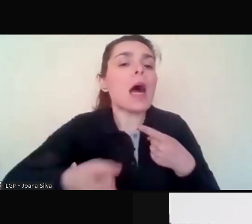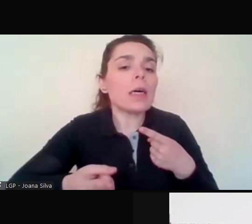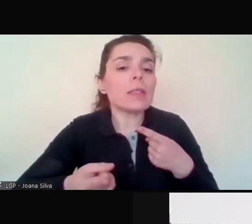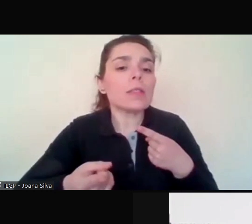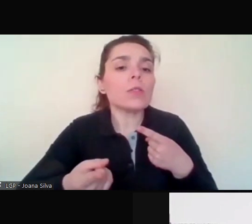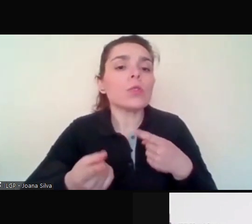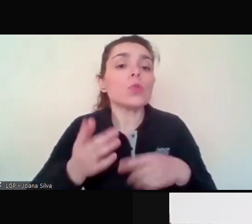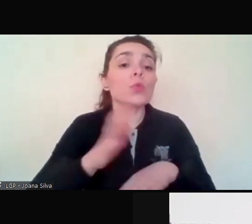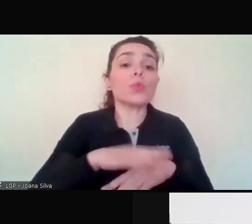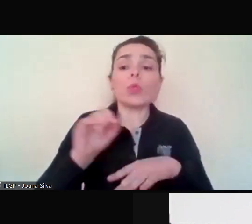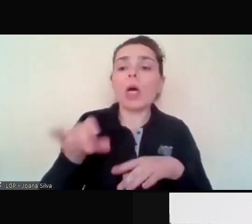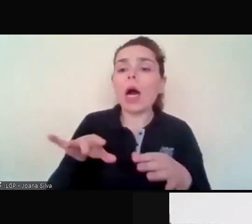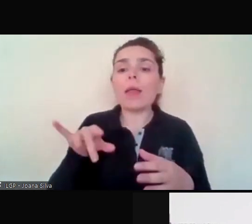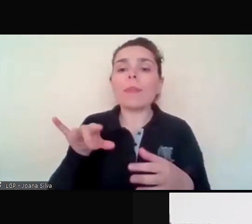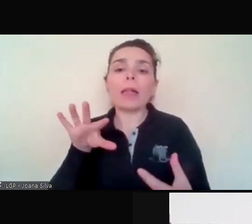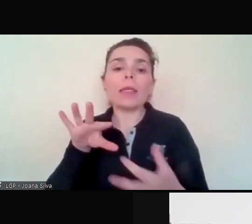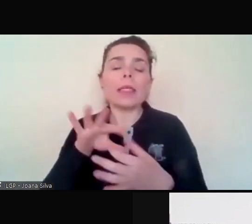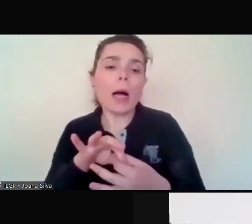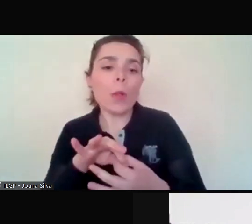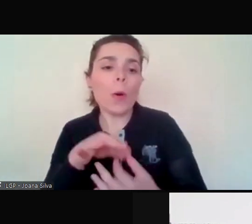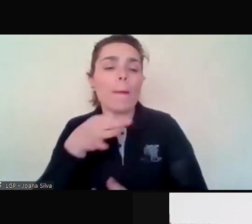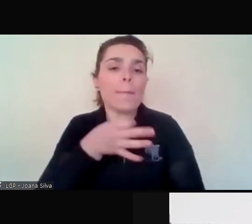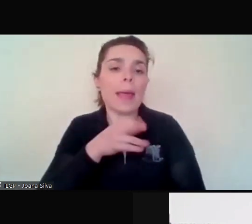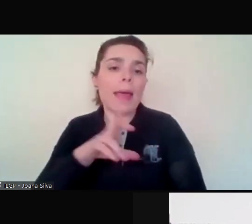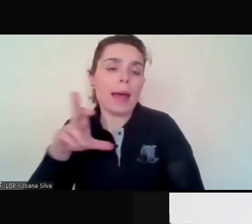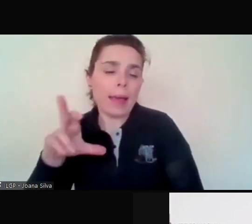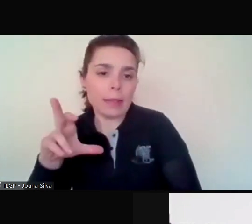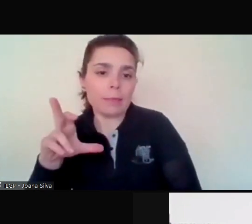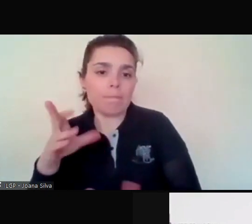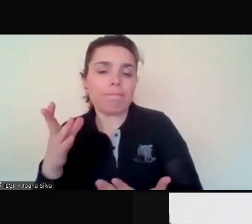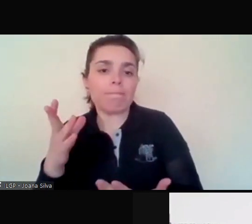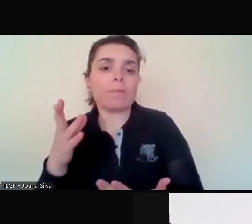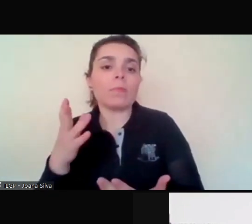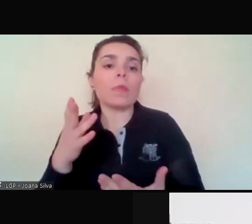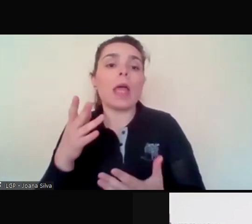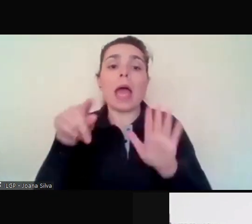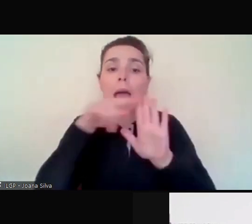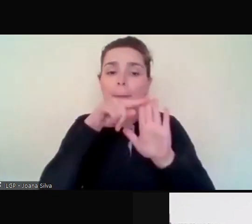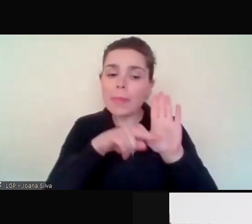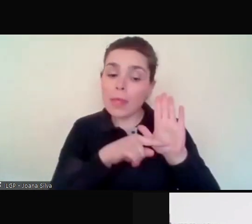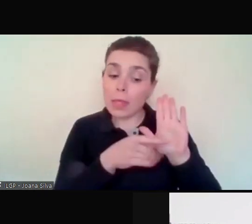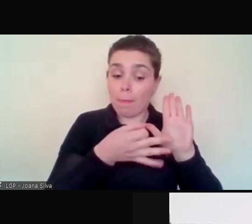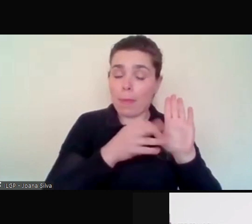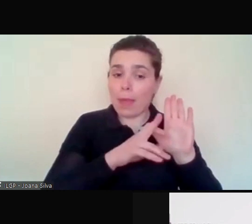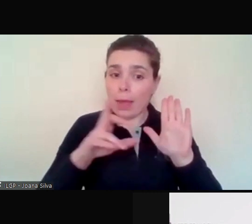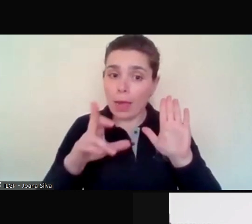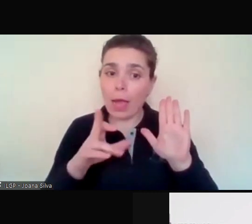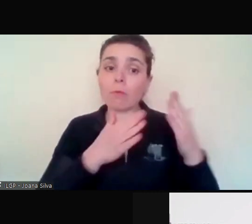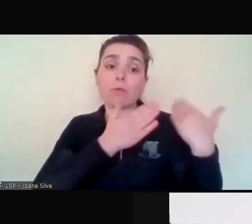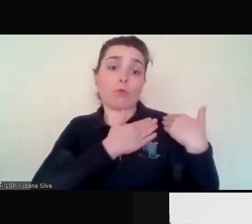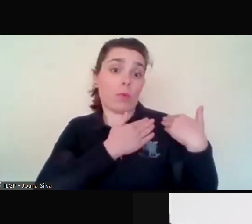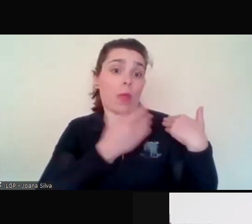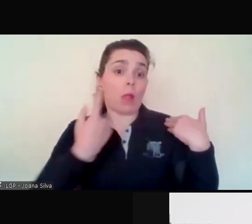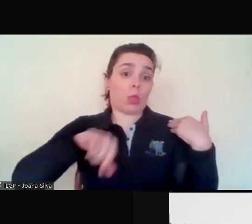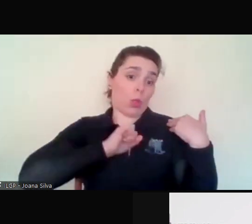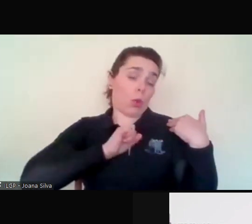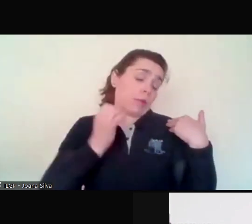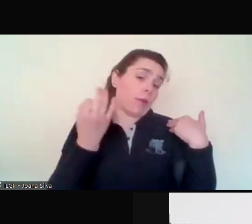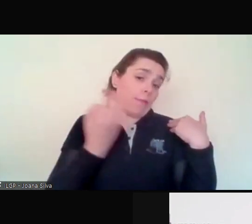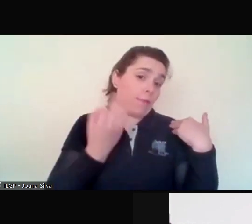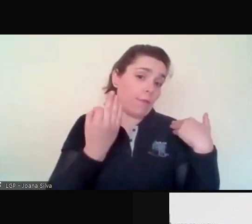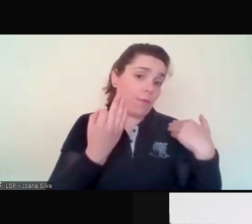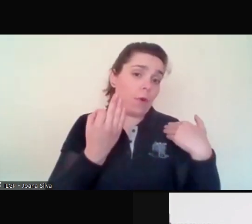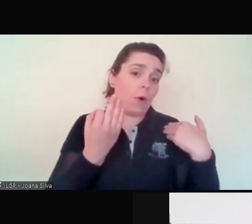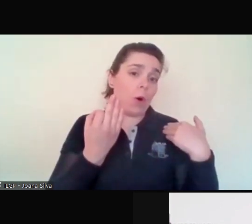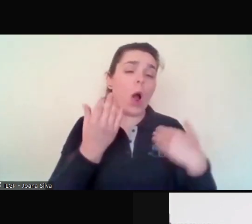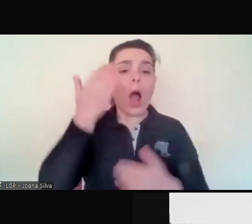pela sua ligação ao PRR. A verdade é que as medidas PRR, a responsabilidade do INA, as